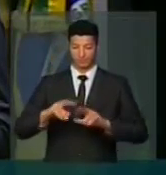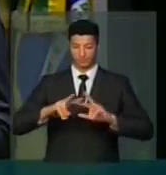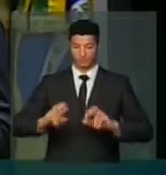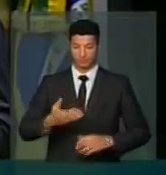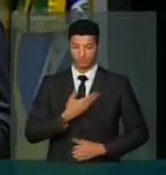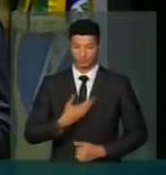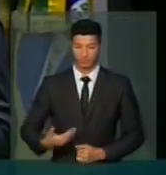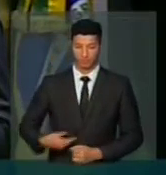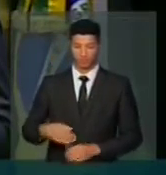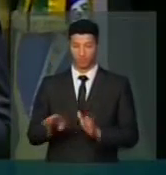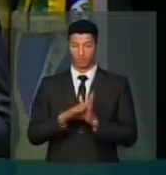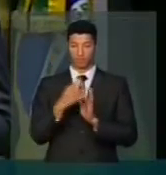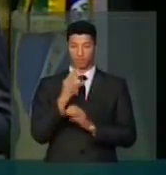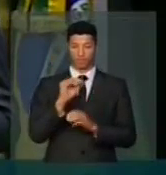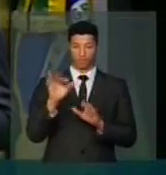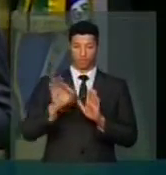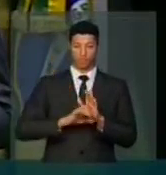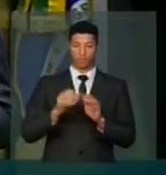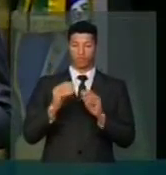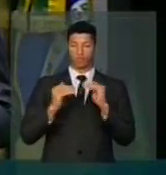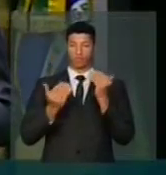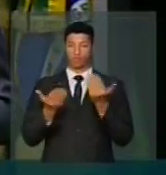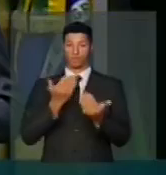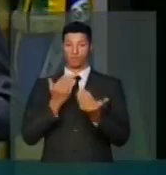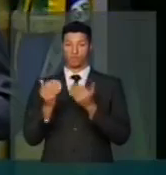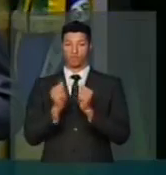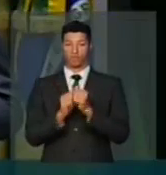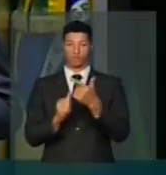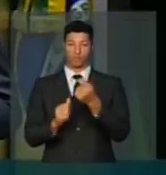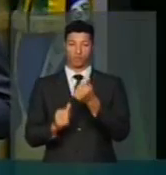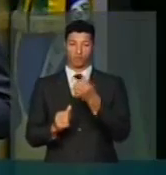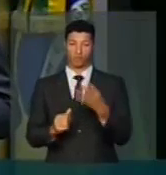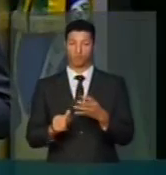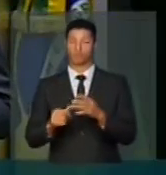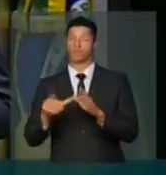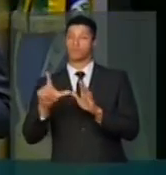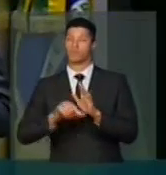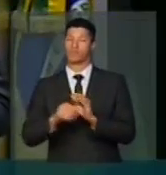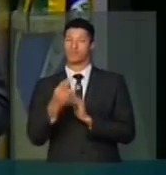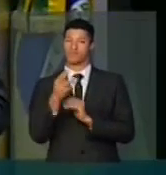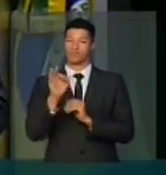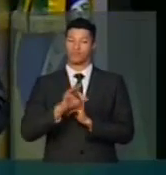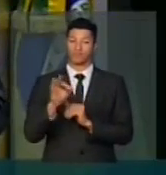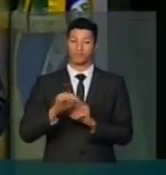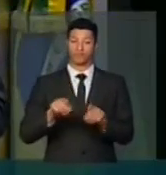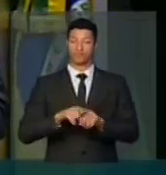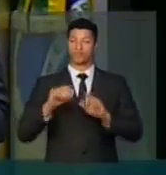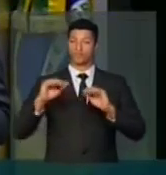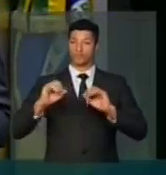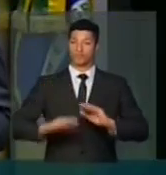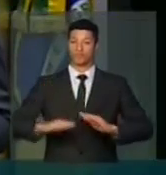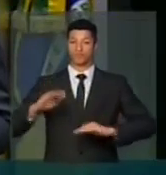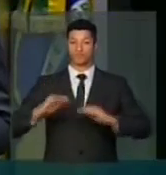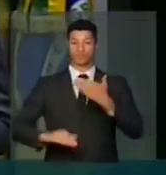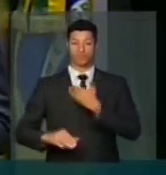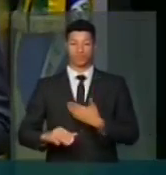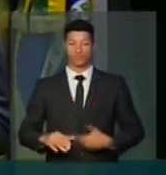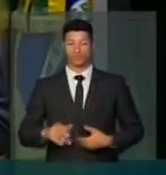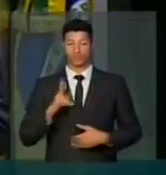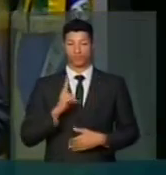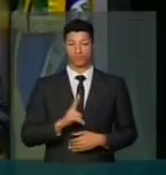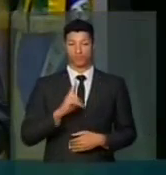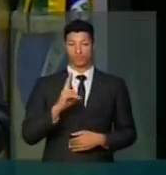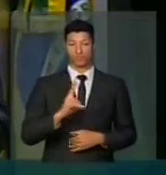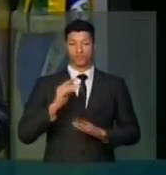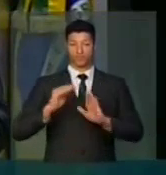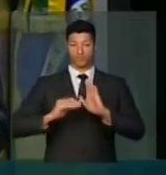a 40% em comparação com 2014. A arrecadação caiu em torno de 3% e as despesas do governo continuam, infelizmente, a